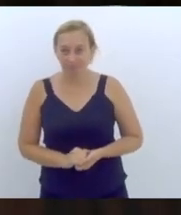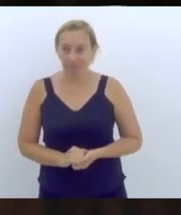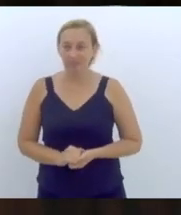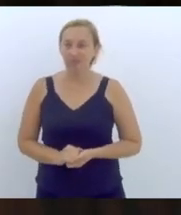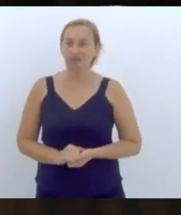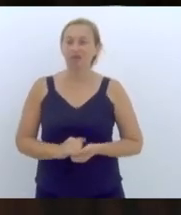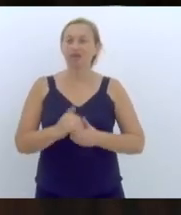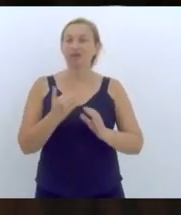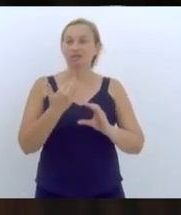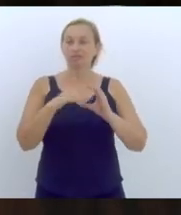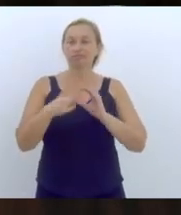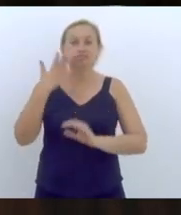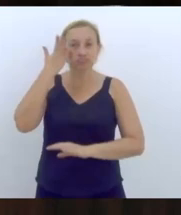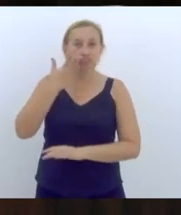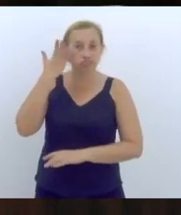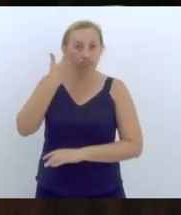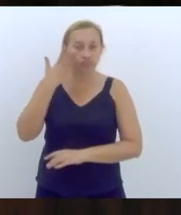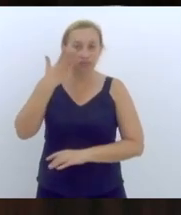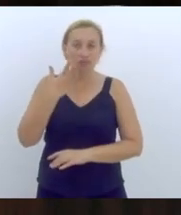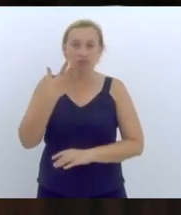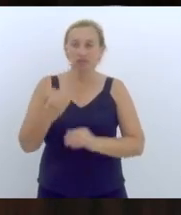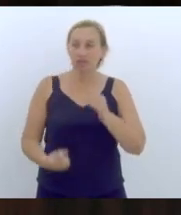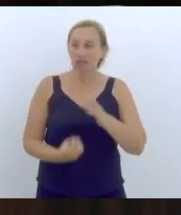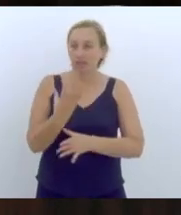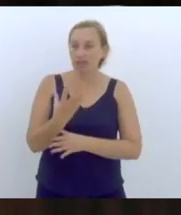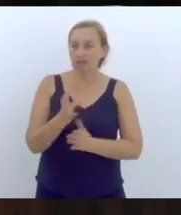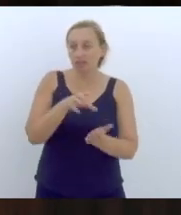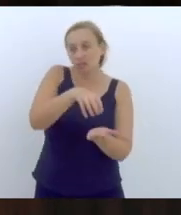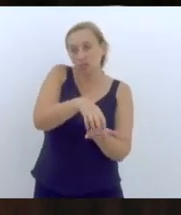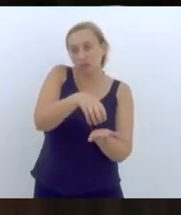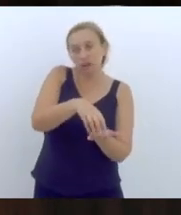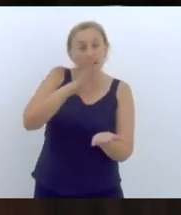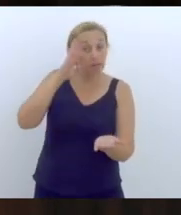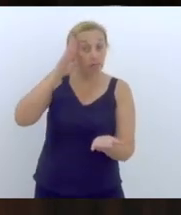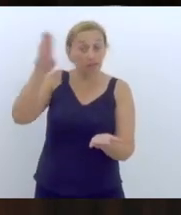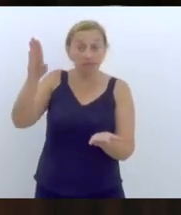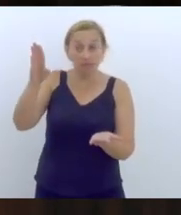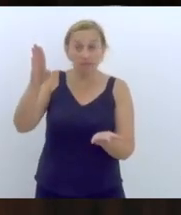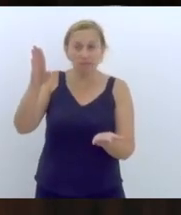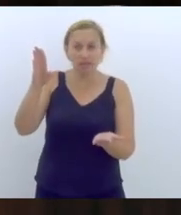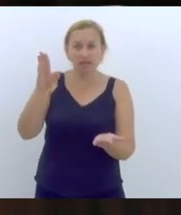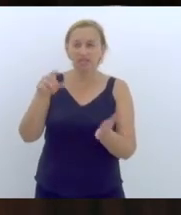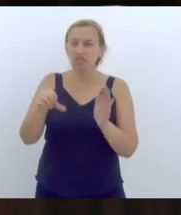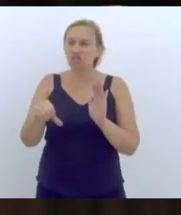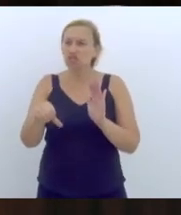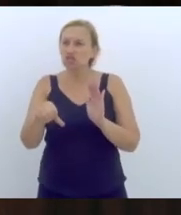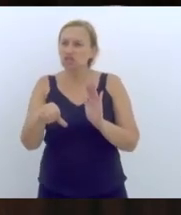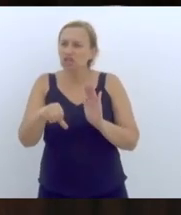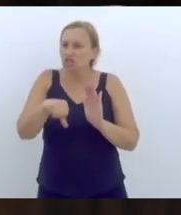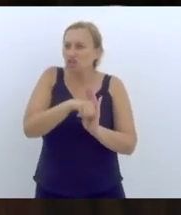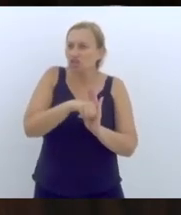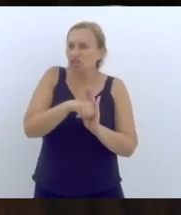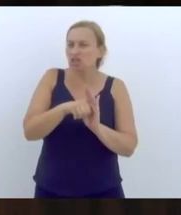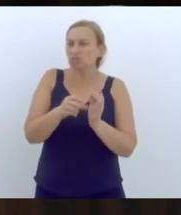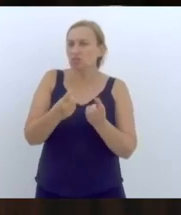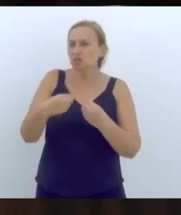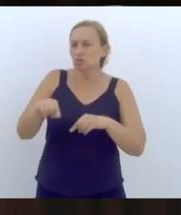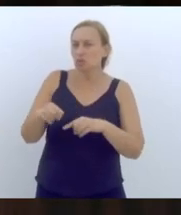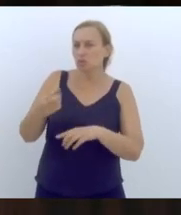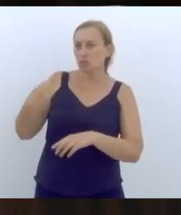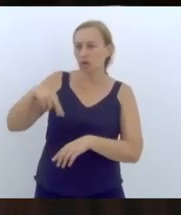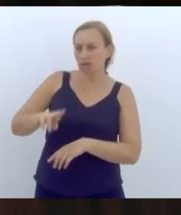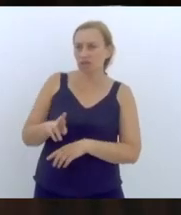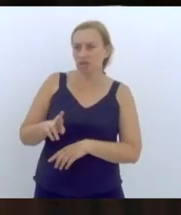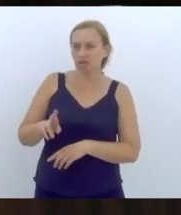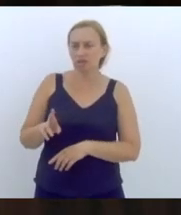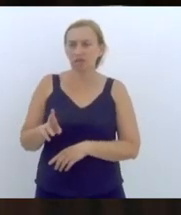Silva envie de mensagem dispondo sobre a implantação de uma unidade especializada de crimes, em crimes raciais e delitos de intolerância no